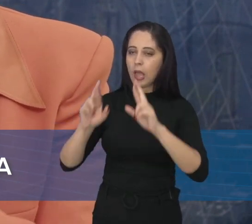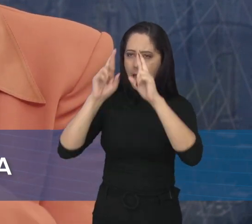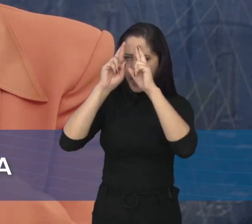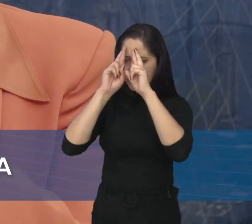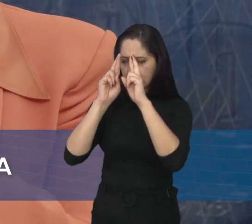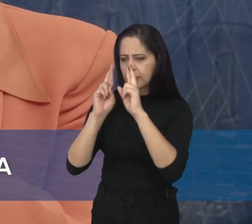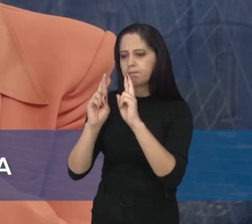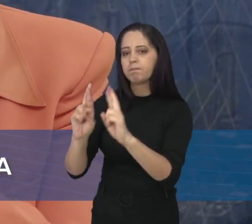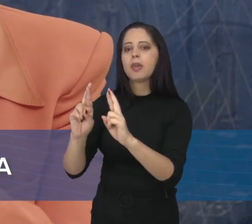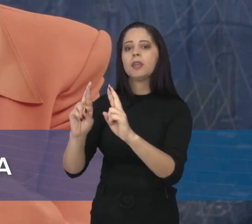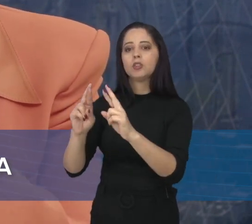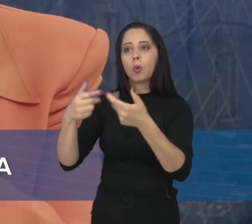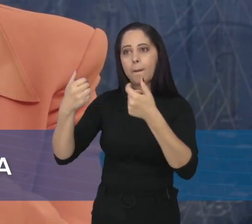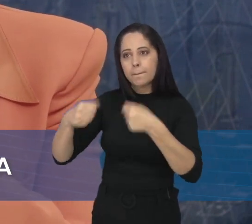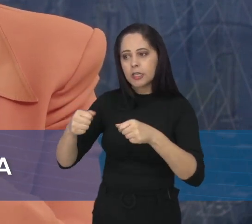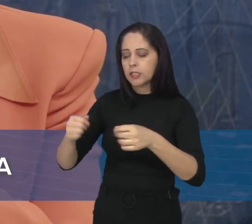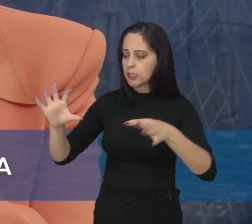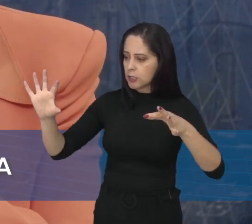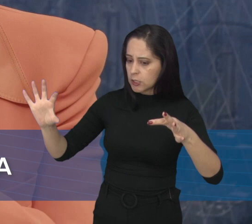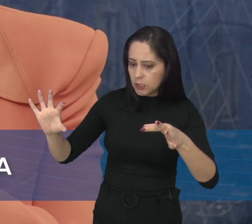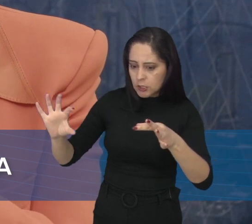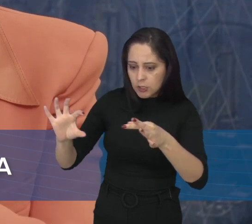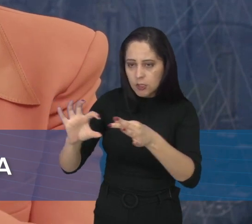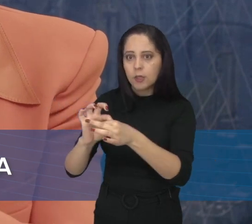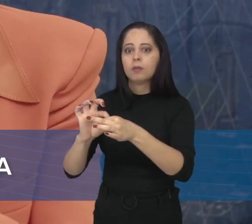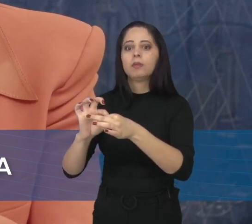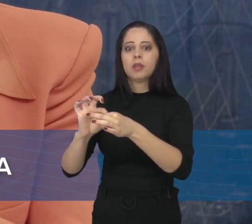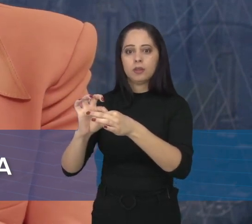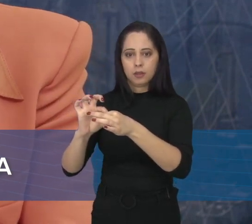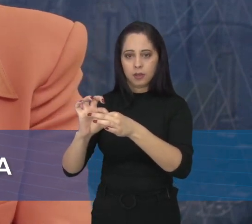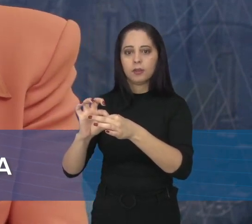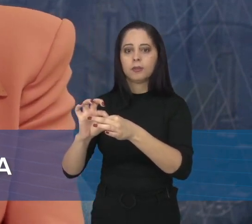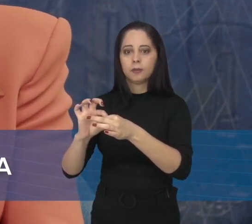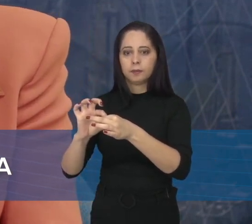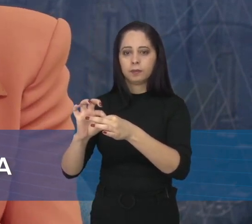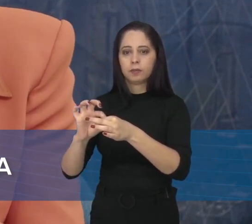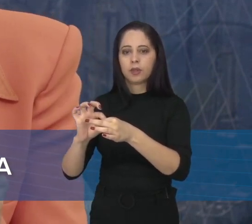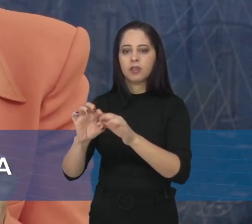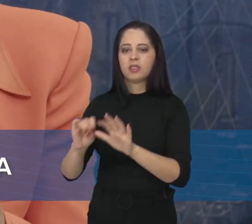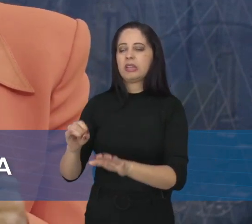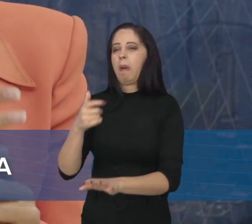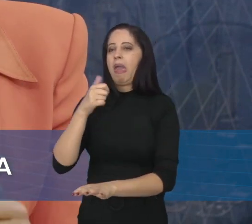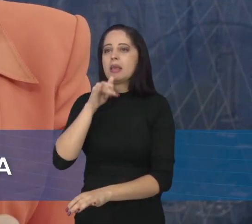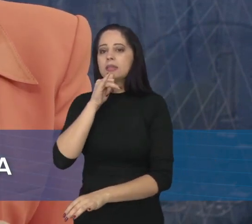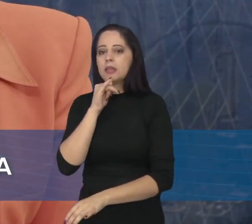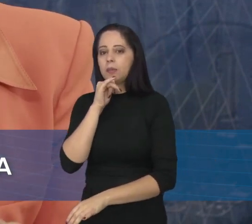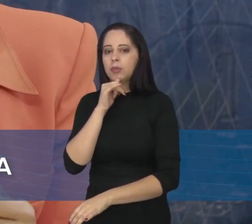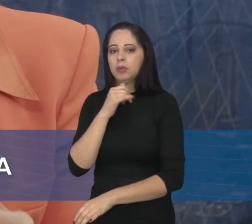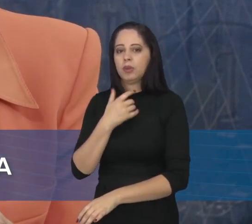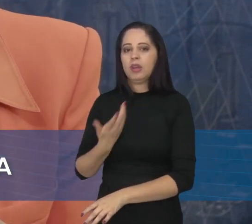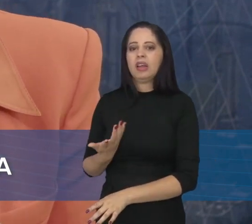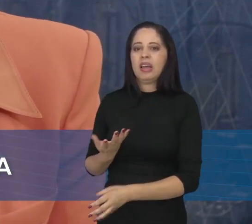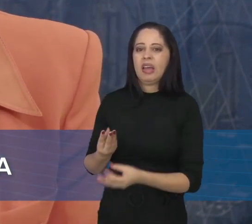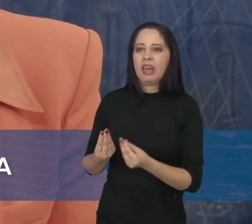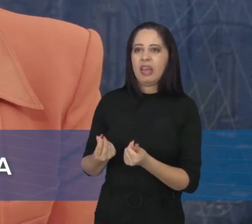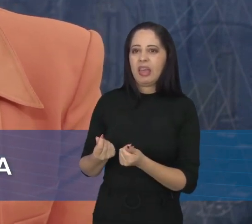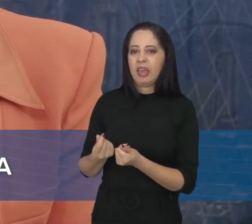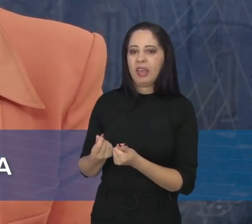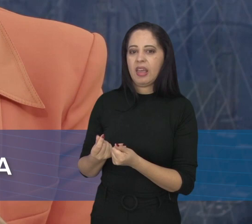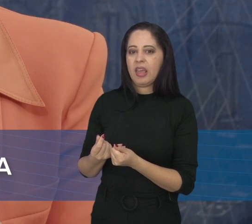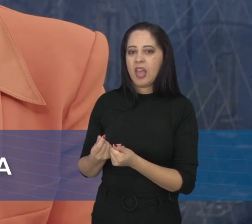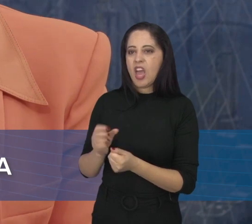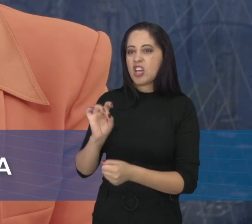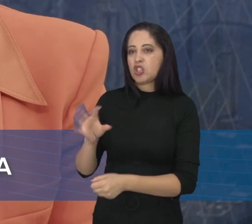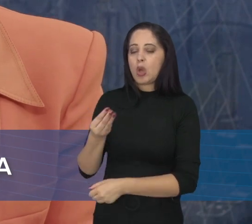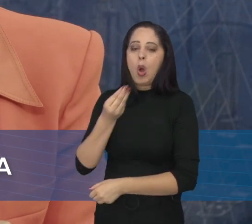respeito precisa estar bem construído, porque senão dá-se a sensação de, não, mas tem-se muito mais oportunidades